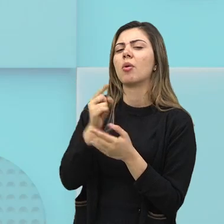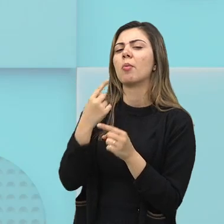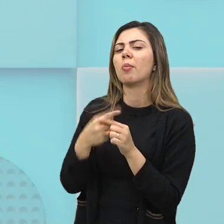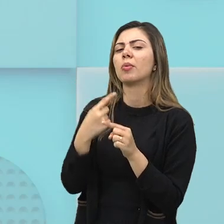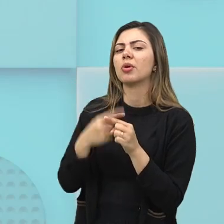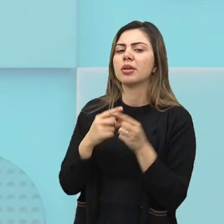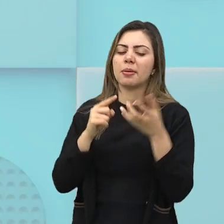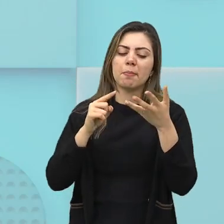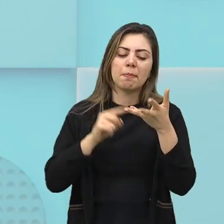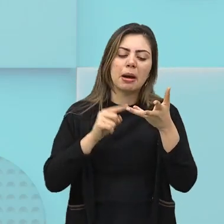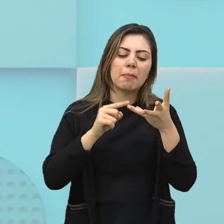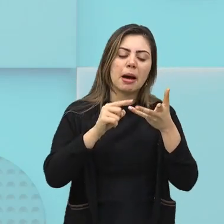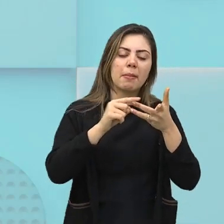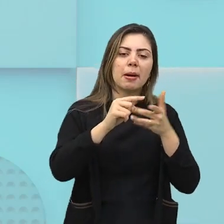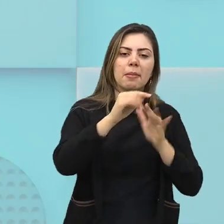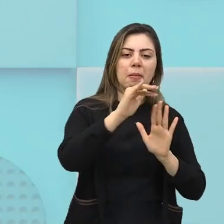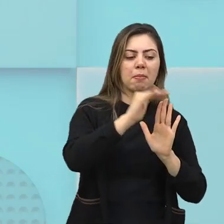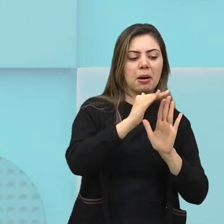critérios